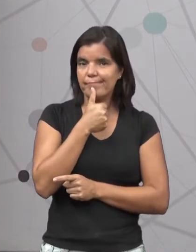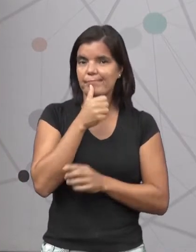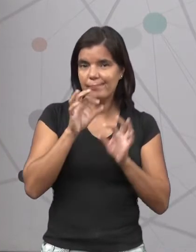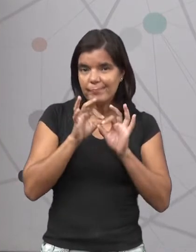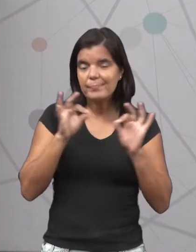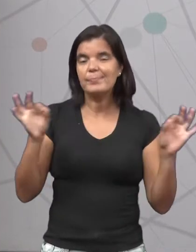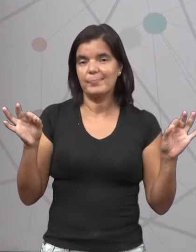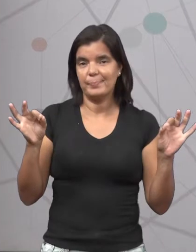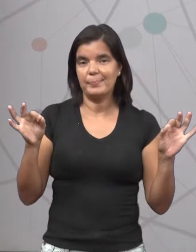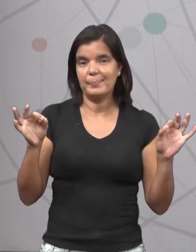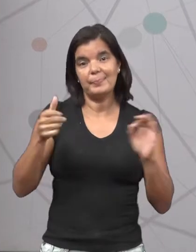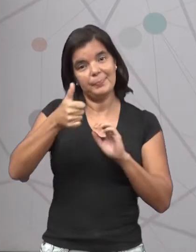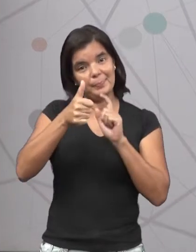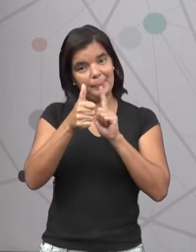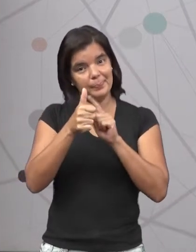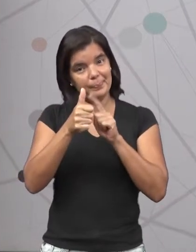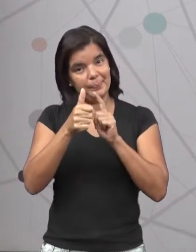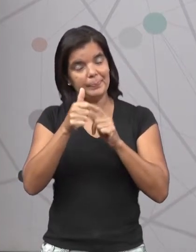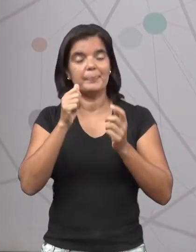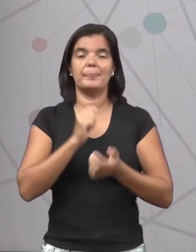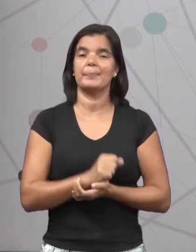medir com a polegada.